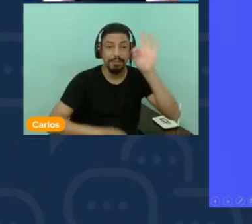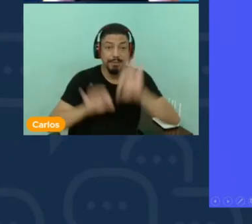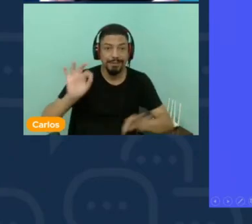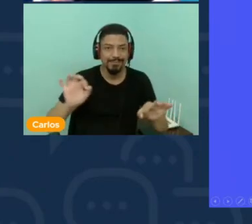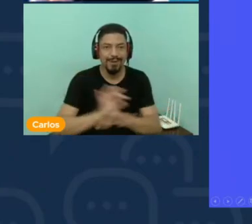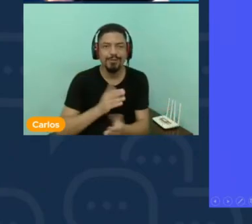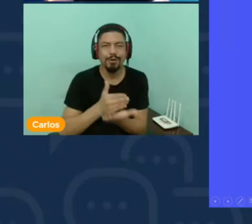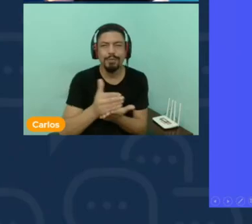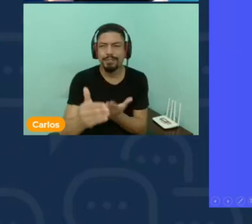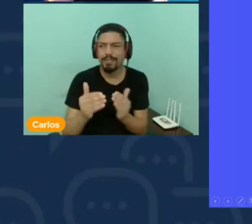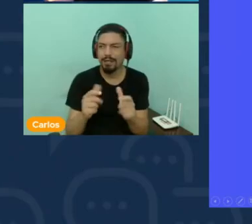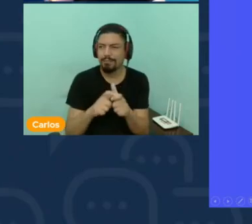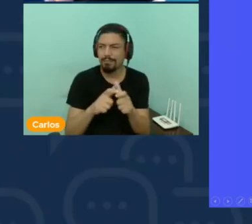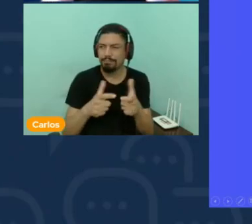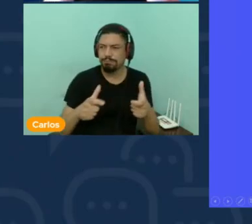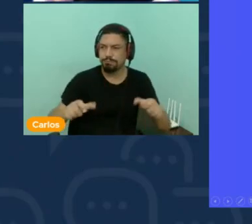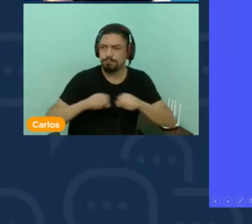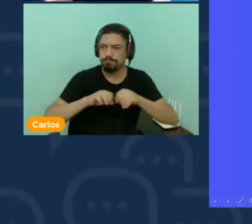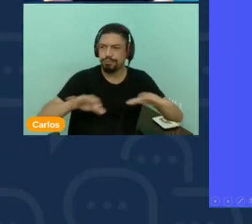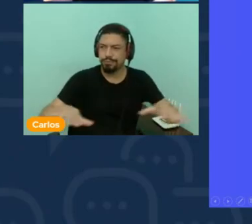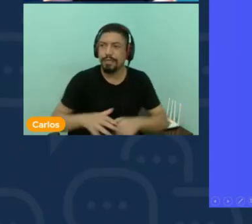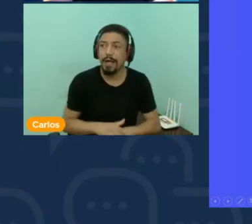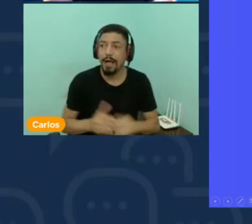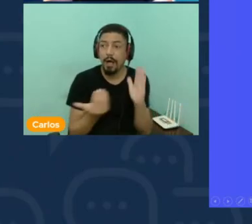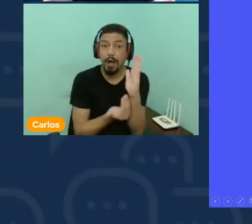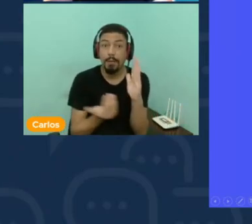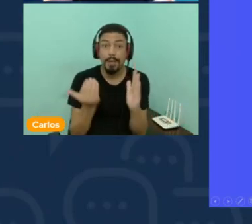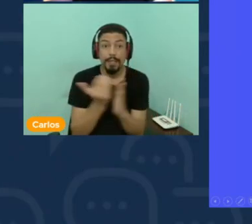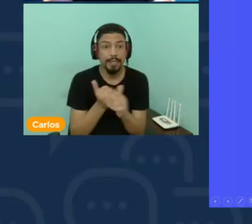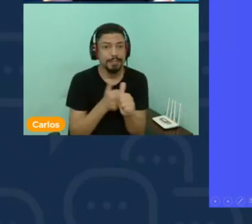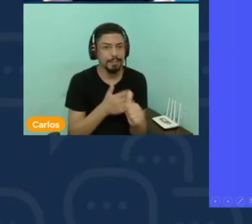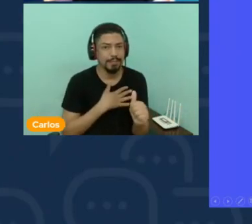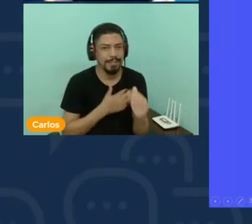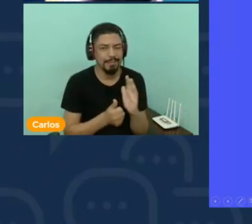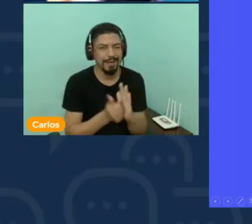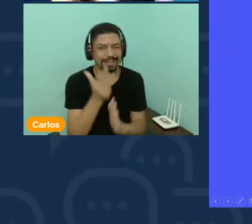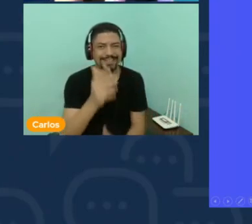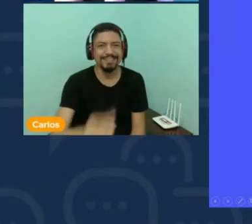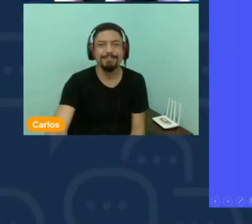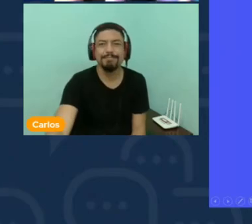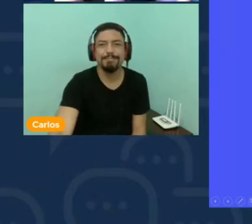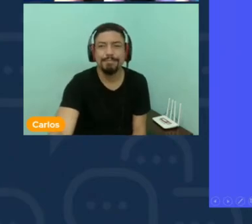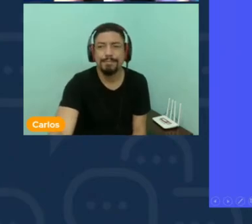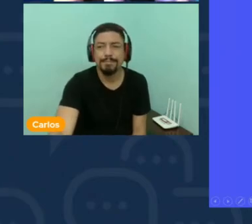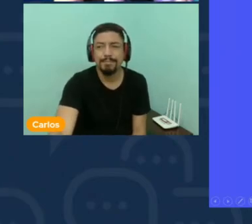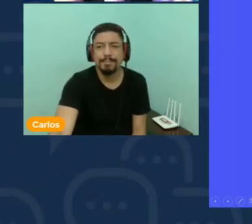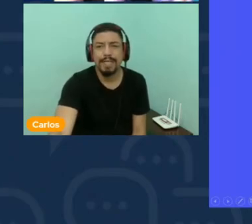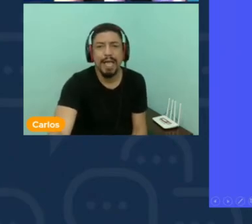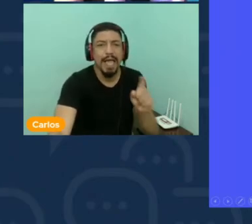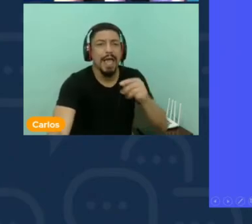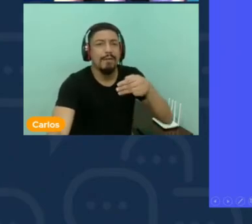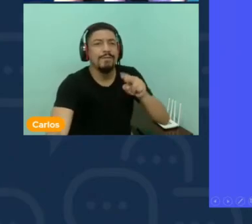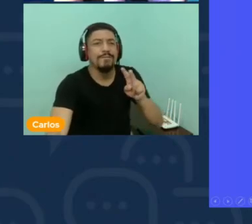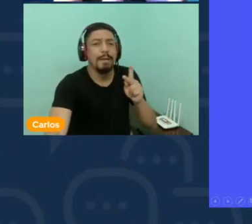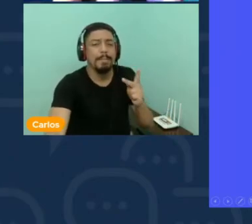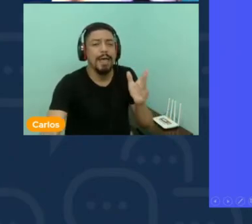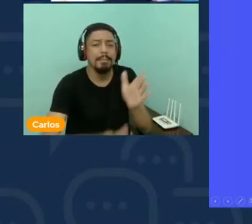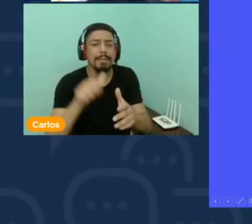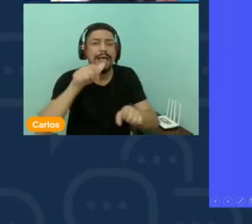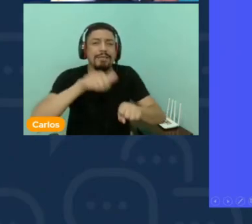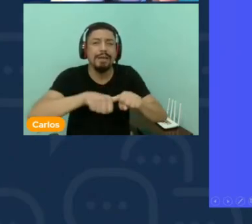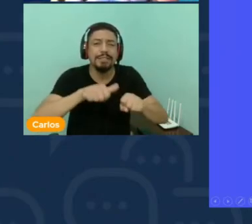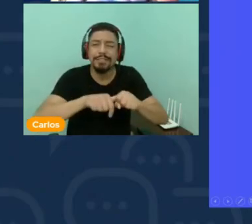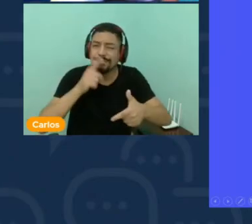ser escalado, para aumentar de acordo com a minha demanda. Mesmo que ele seja um MVP inicial, eu